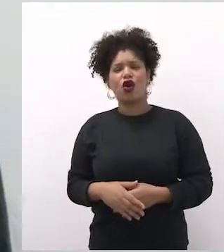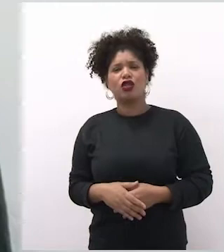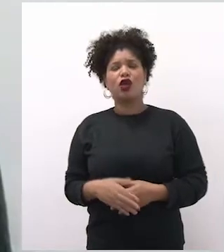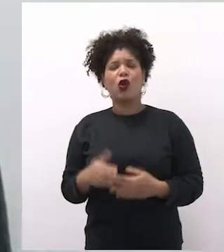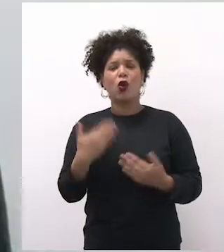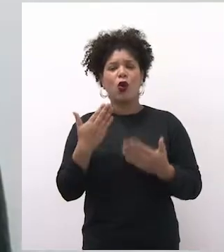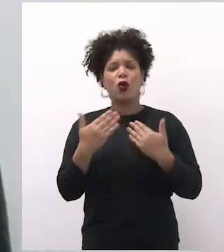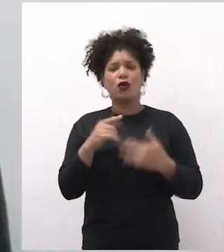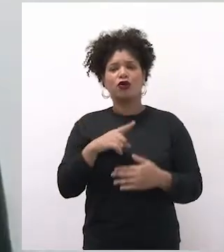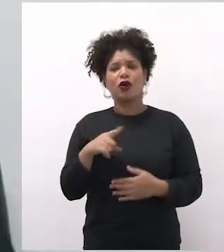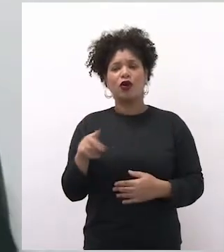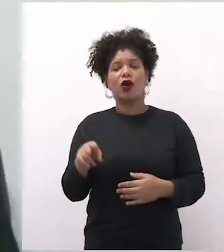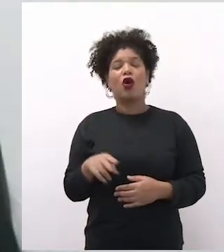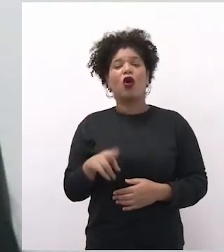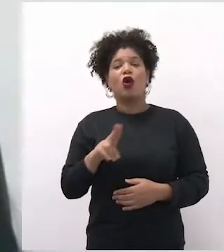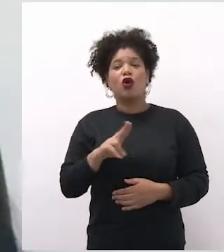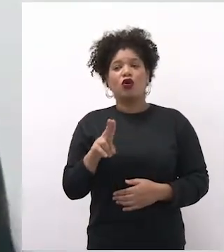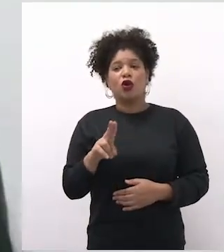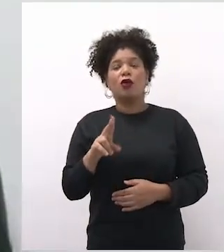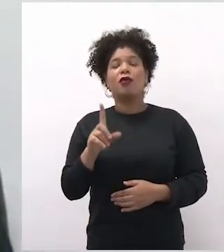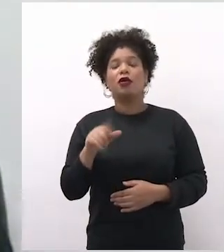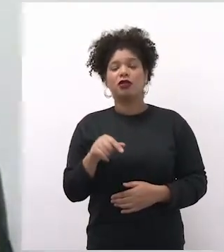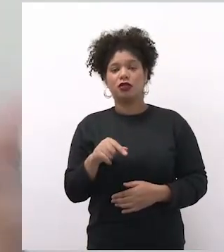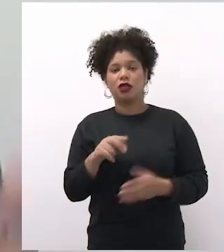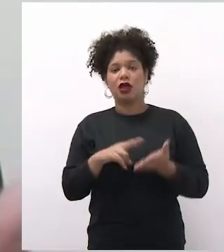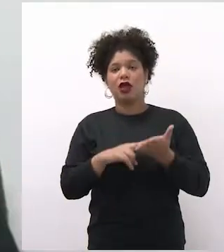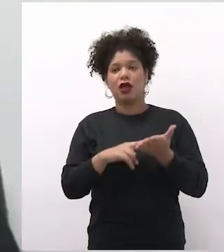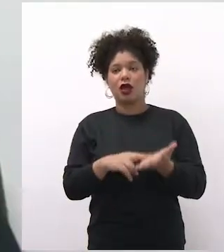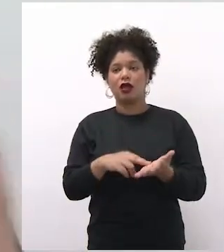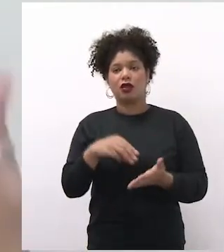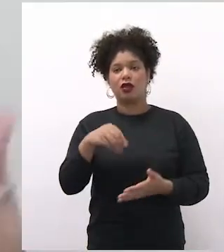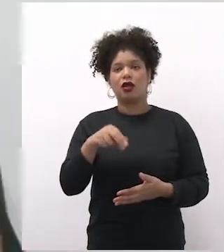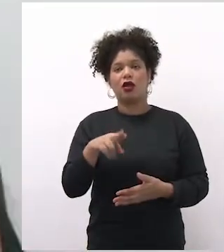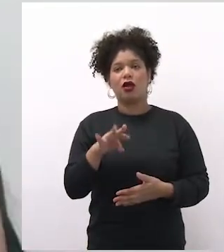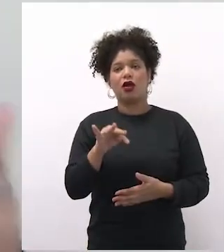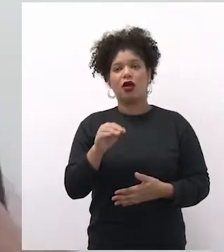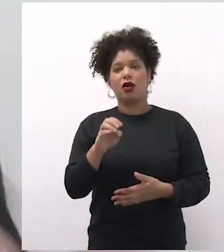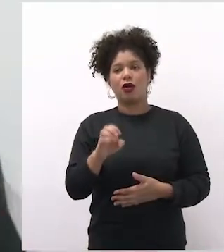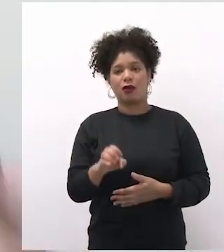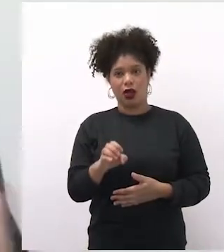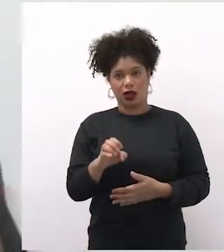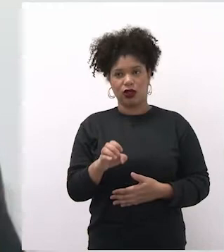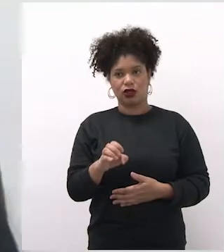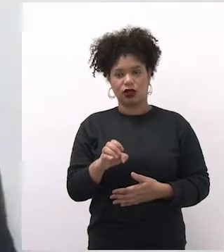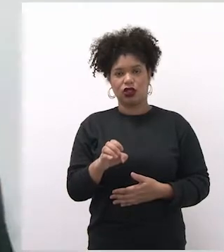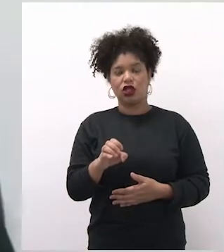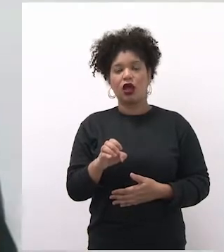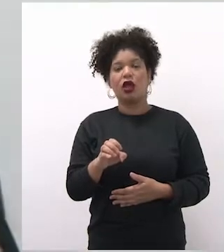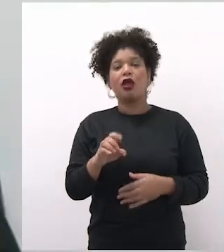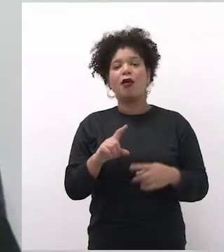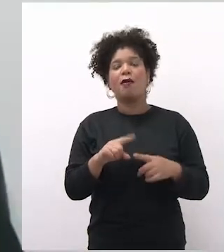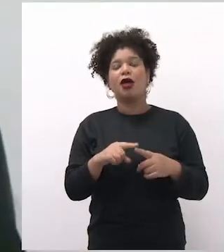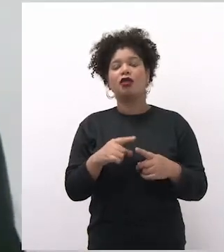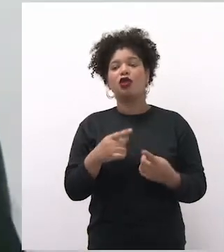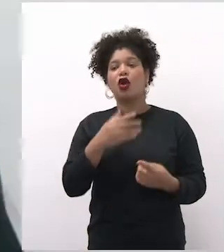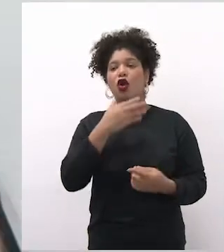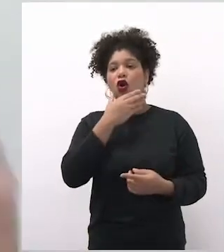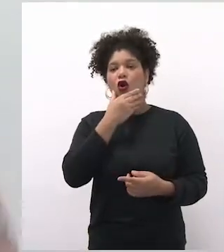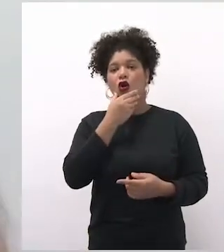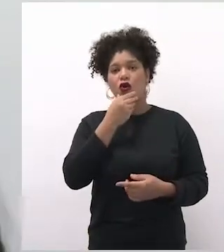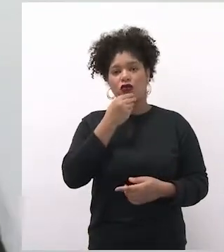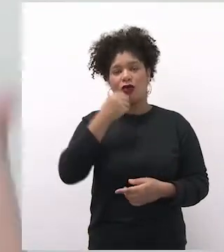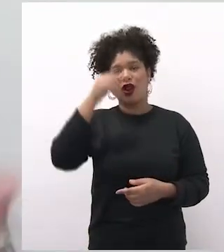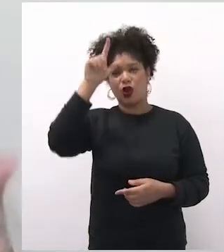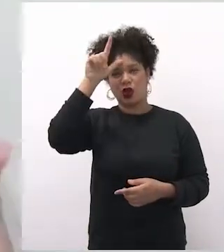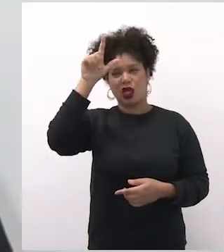encontro, um livro chamado Cartas para Marte, né, que é um adolescente negro que escrevia cartas para Martin Luther King, para o Dr. Martin Luther King. E